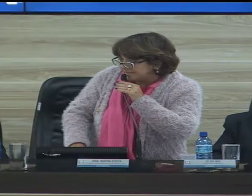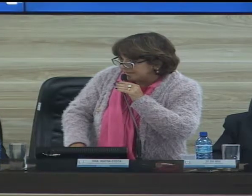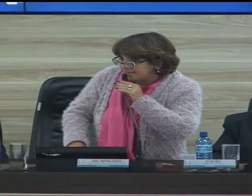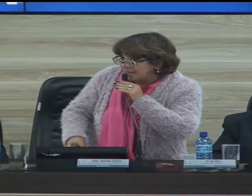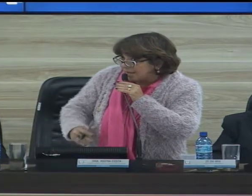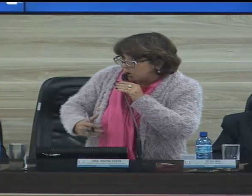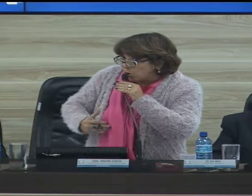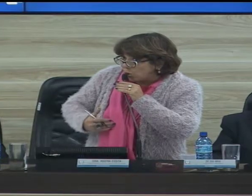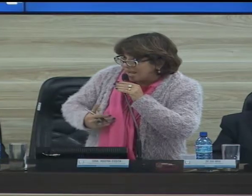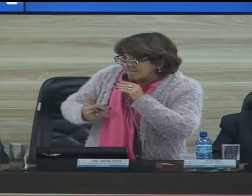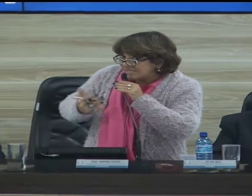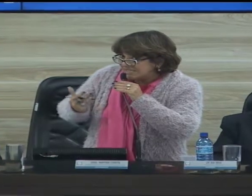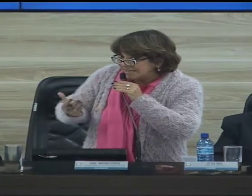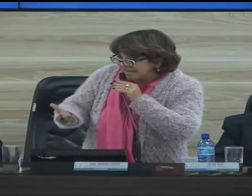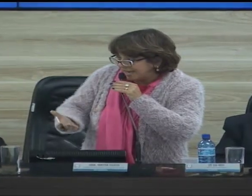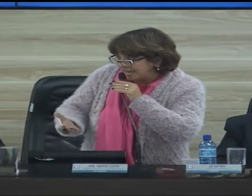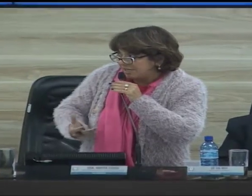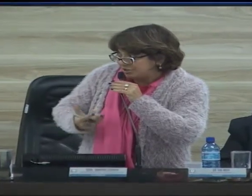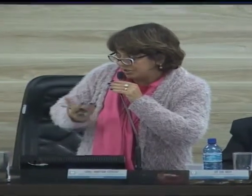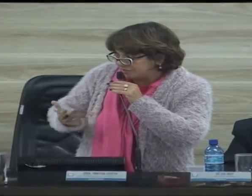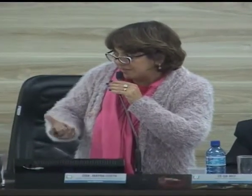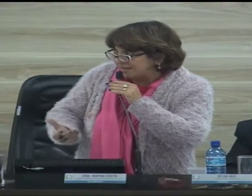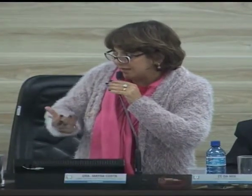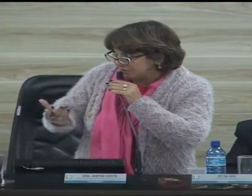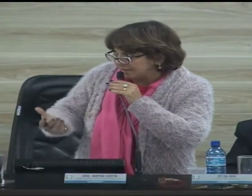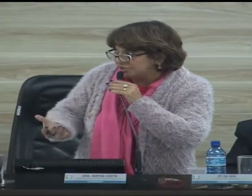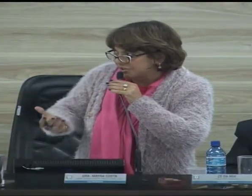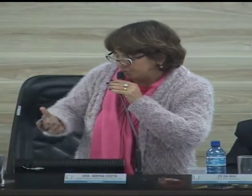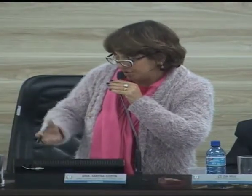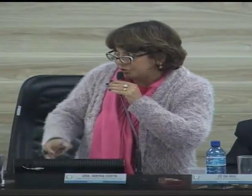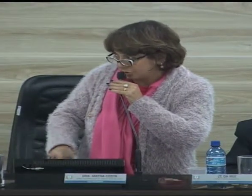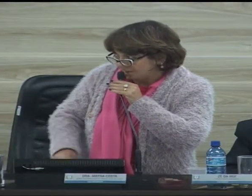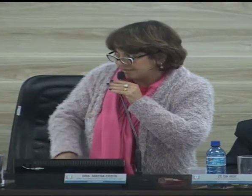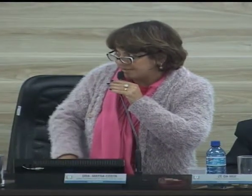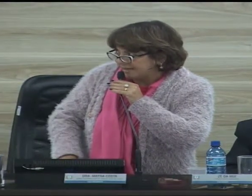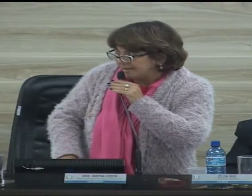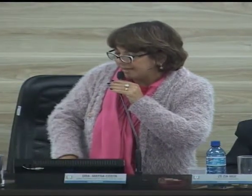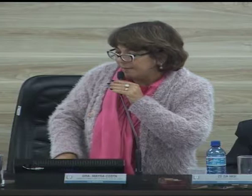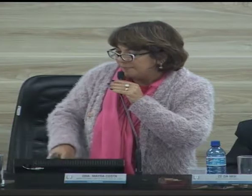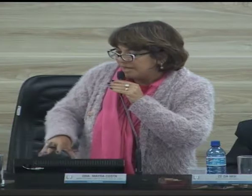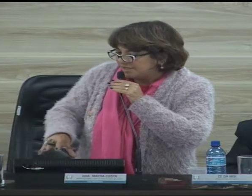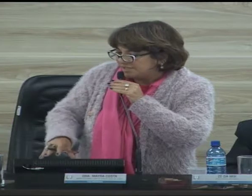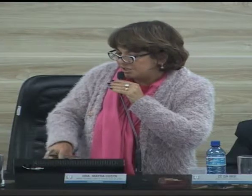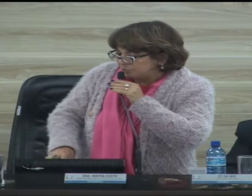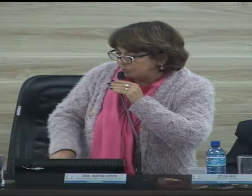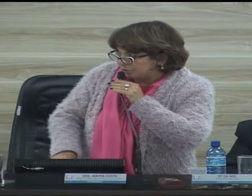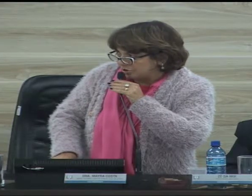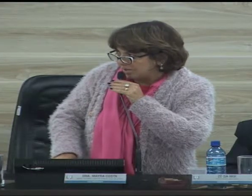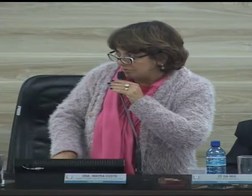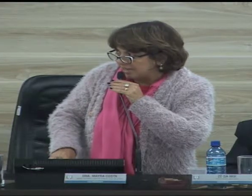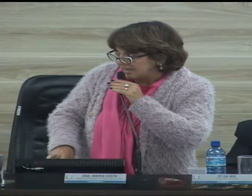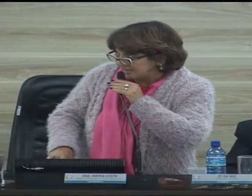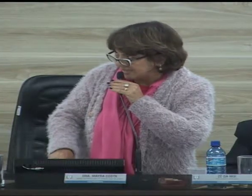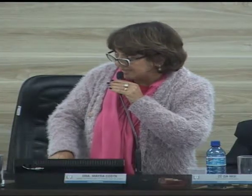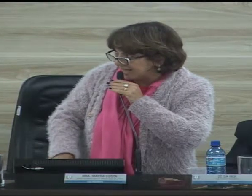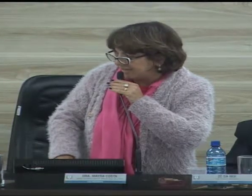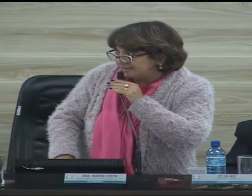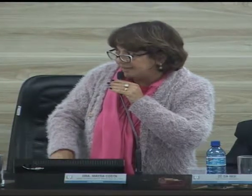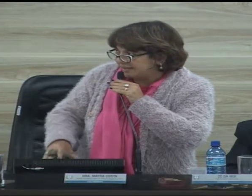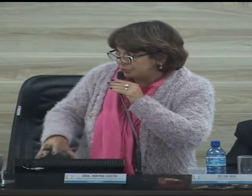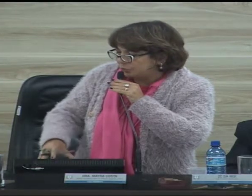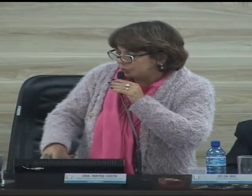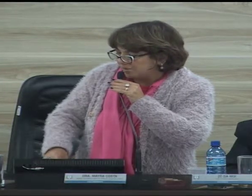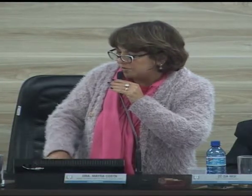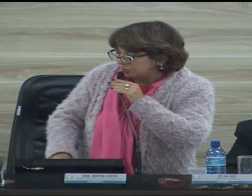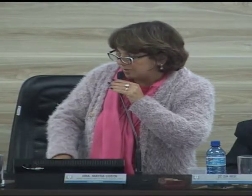dois emp quase que estamos falando da questão das drogas existe um projeto na na cidade